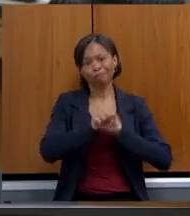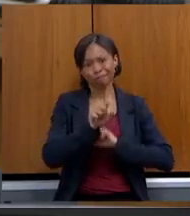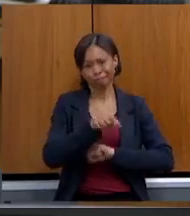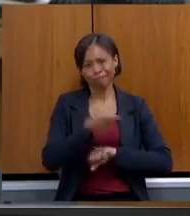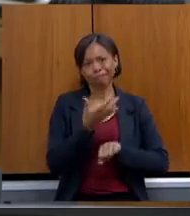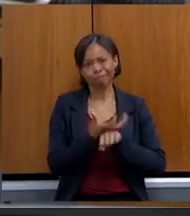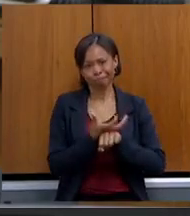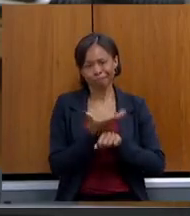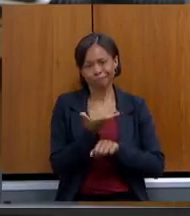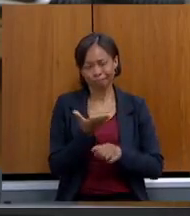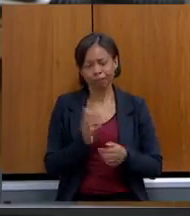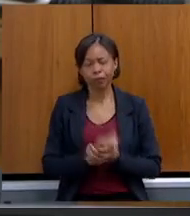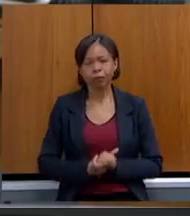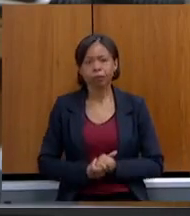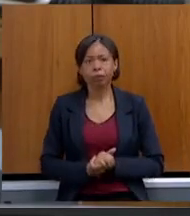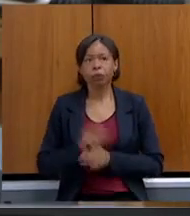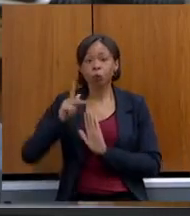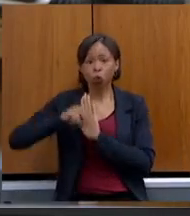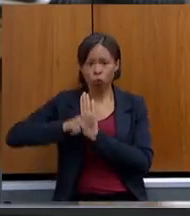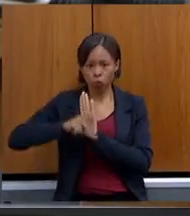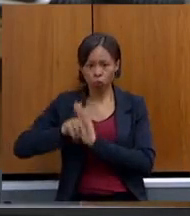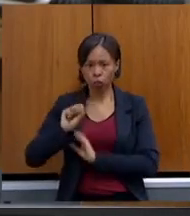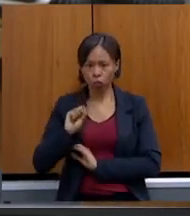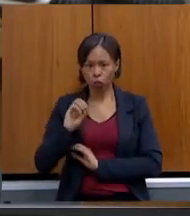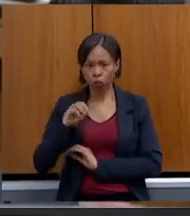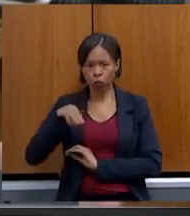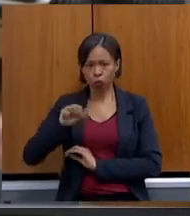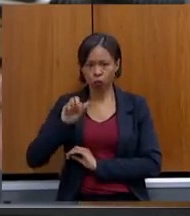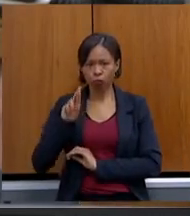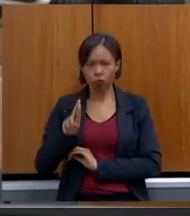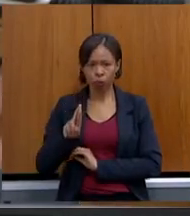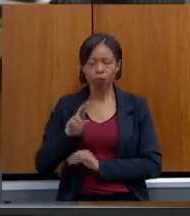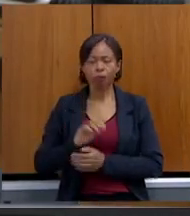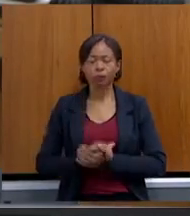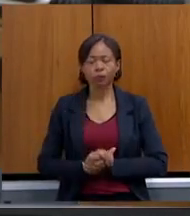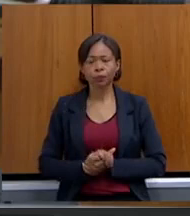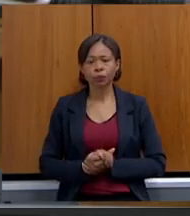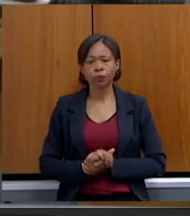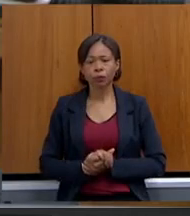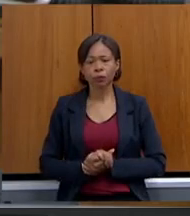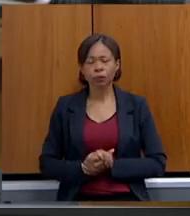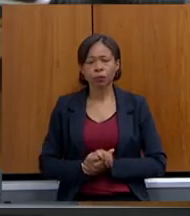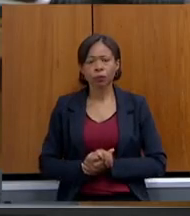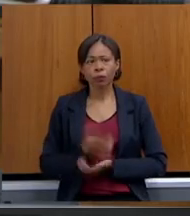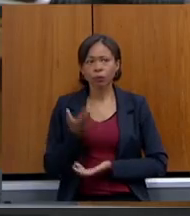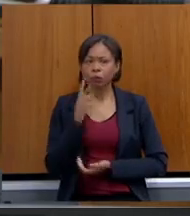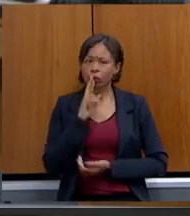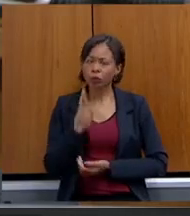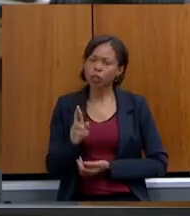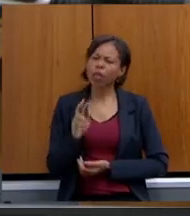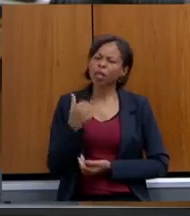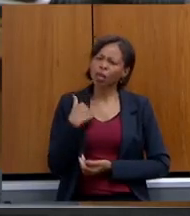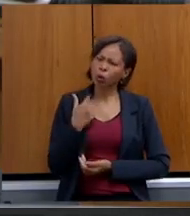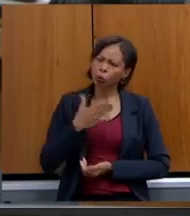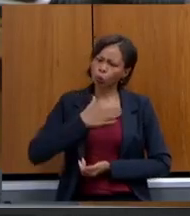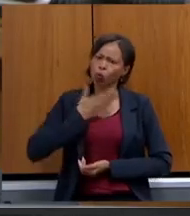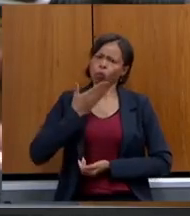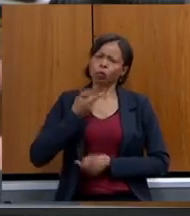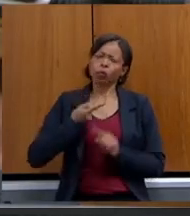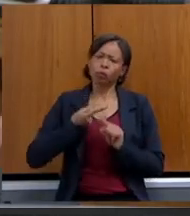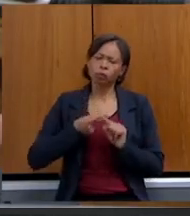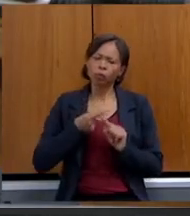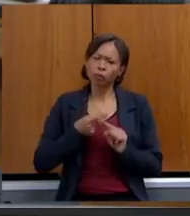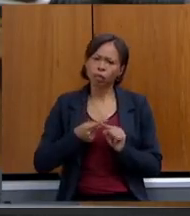em relação ao somar Deputado É eu tô eu fiquei um pouco Surpresa porque